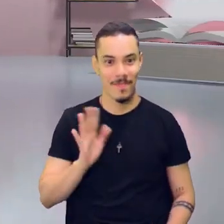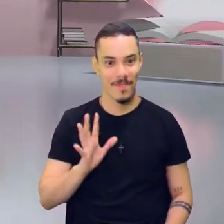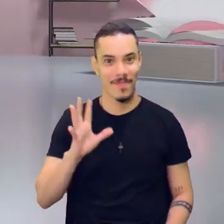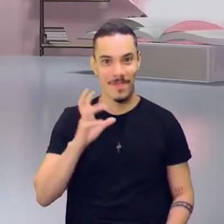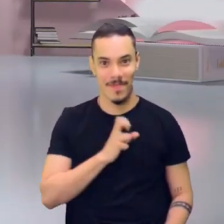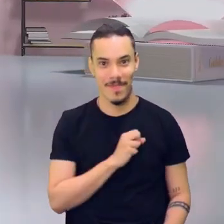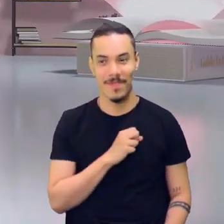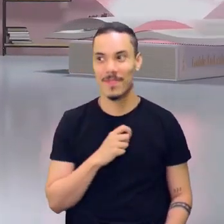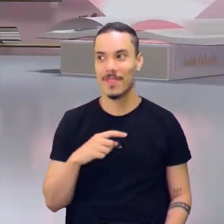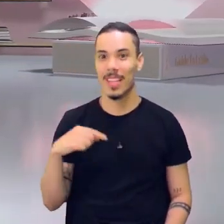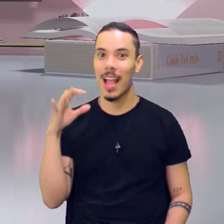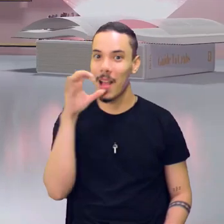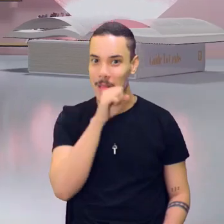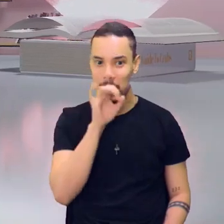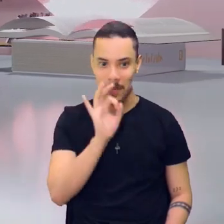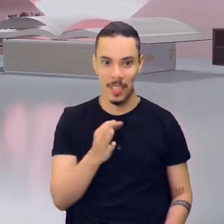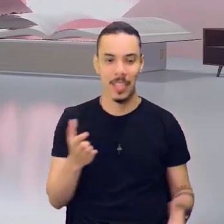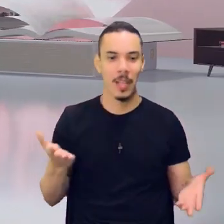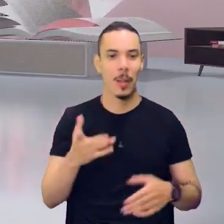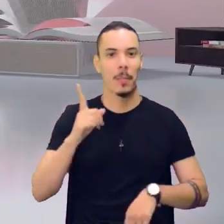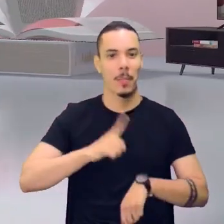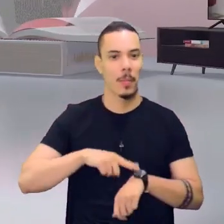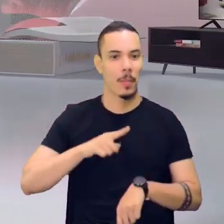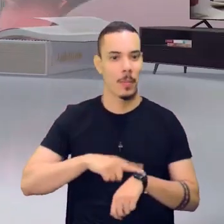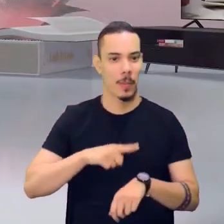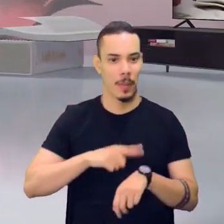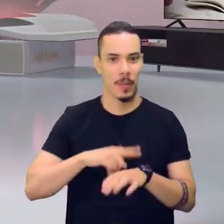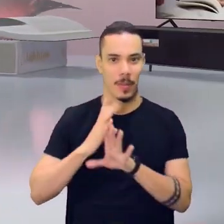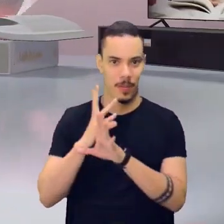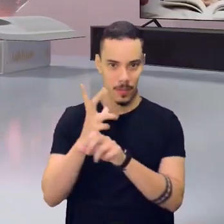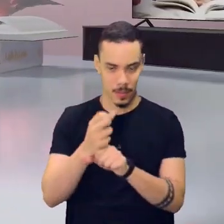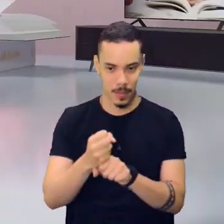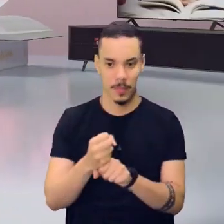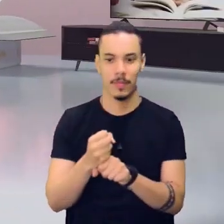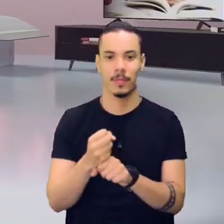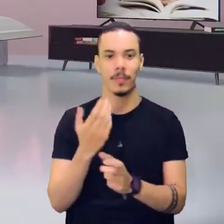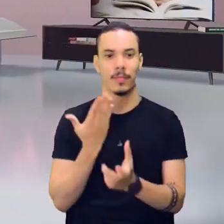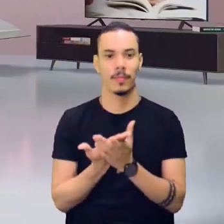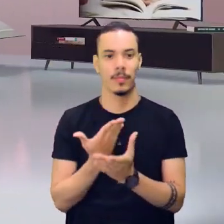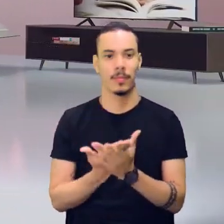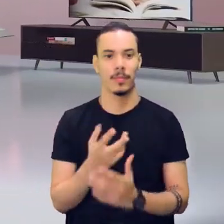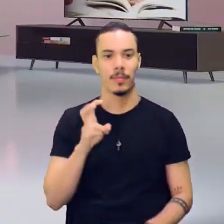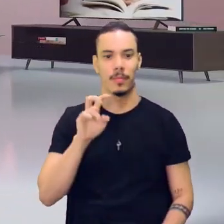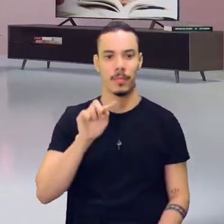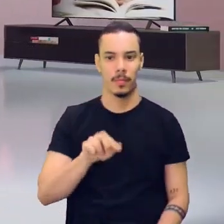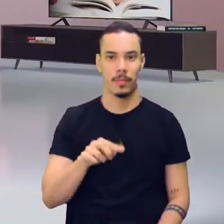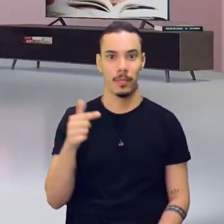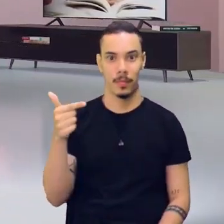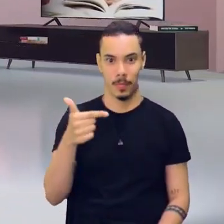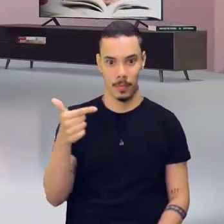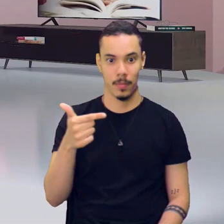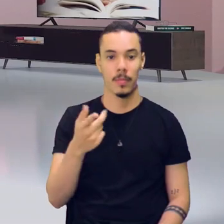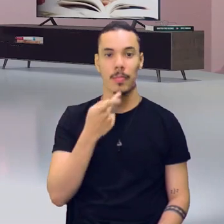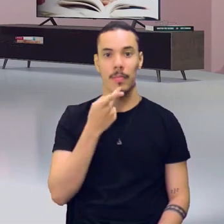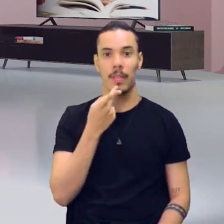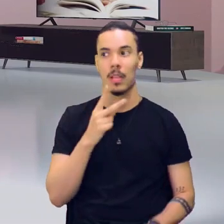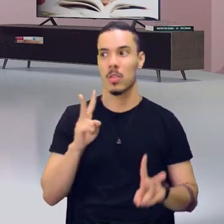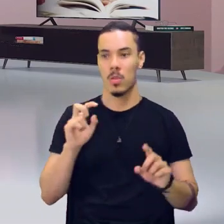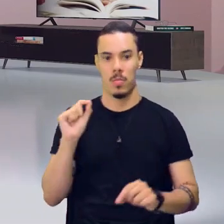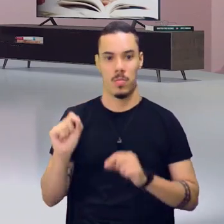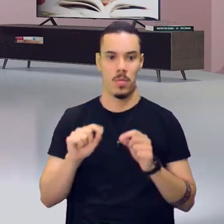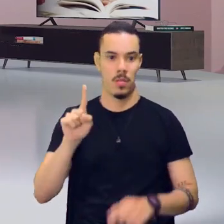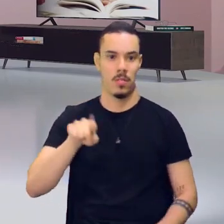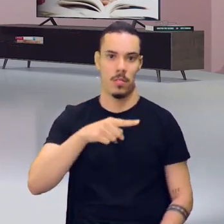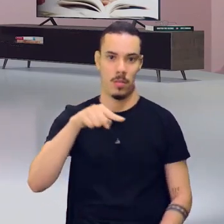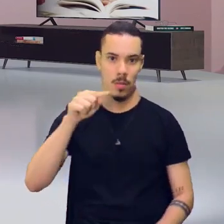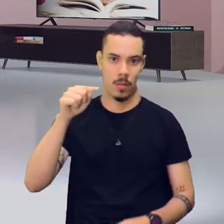amados, foi tão rápido, né? Chegou o grande momento da nossa revisão. Aula 5.2, falando sobre